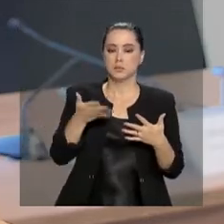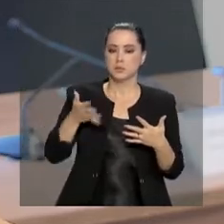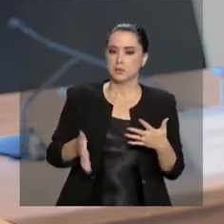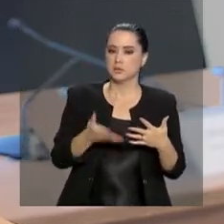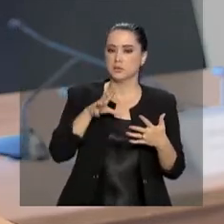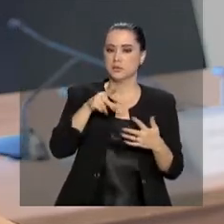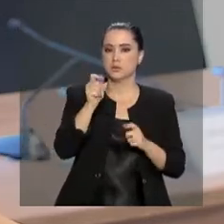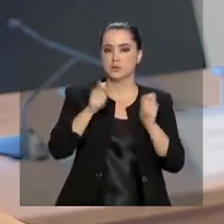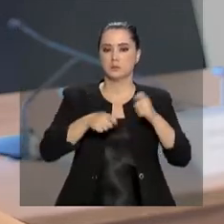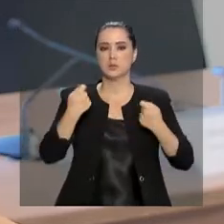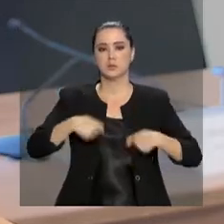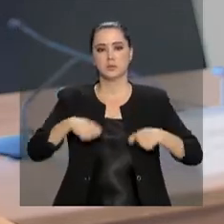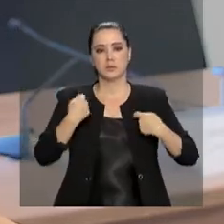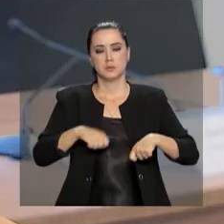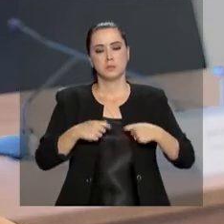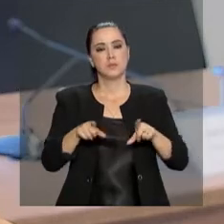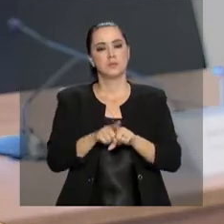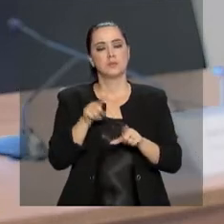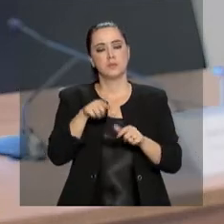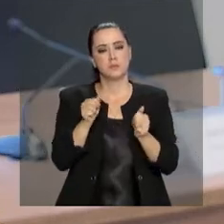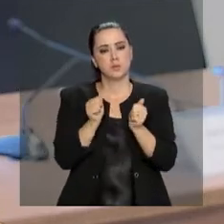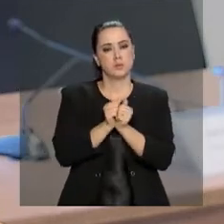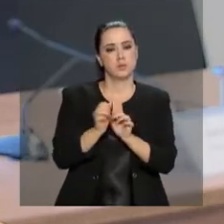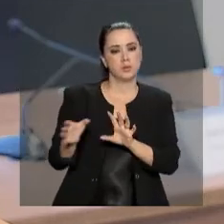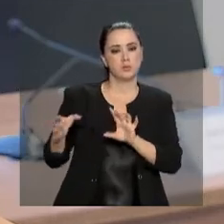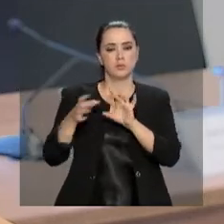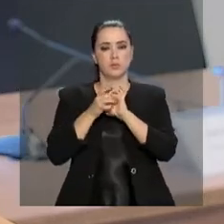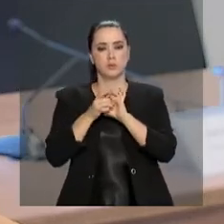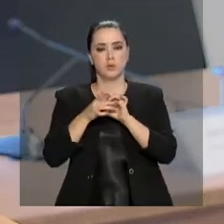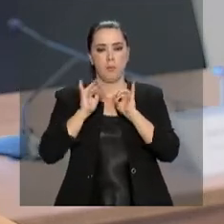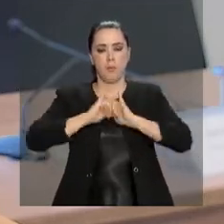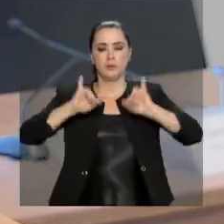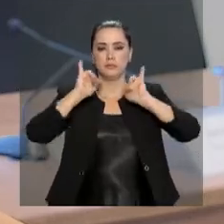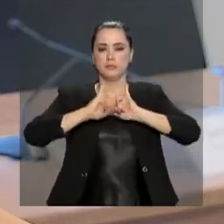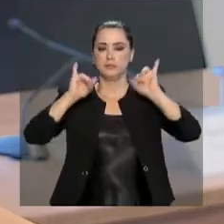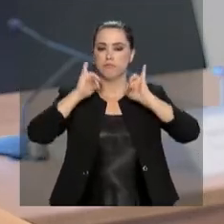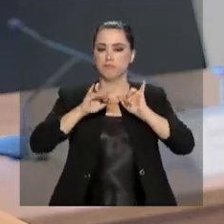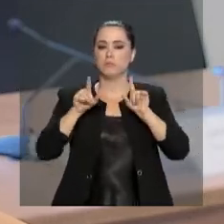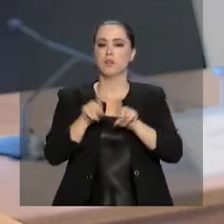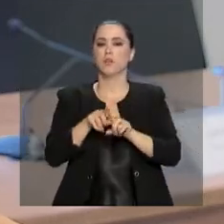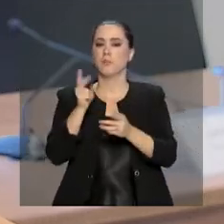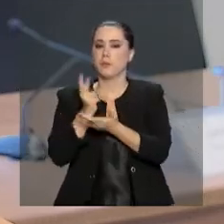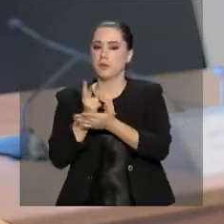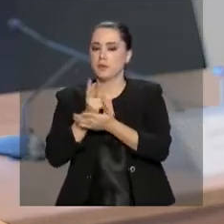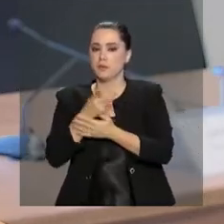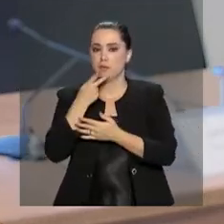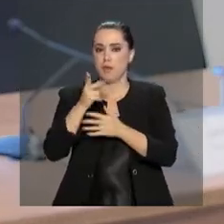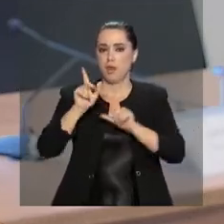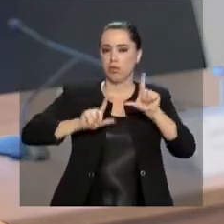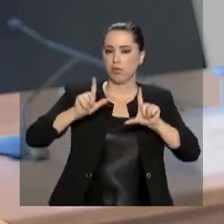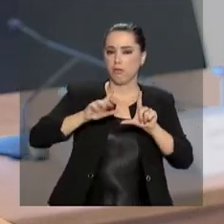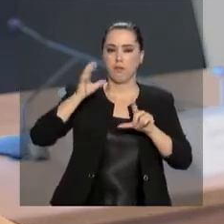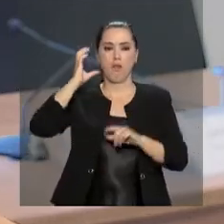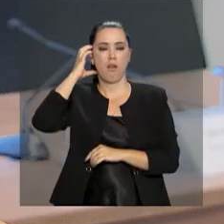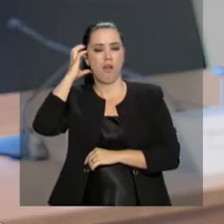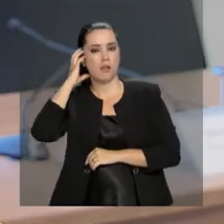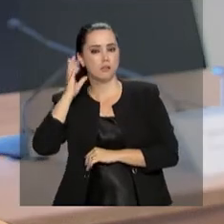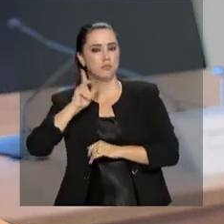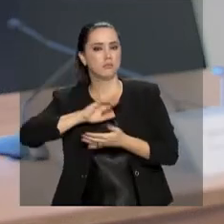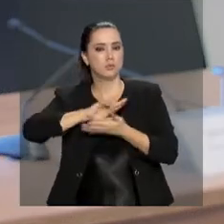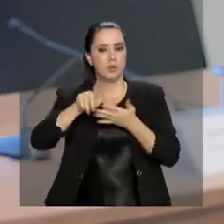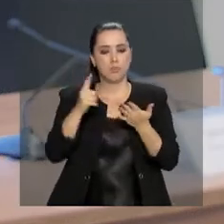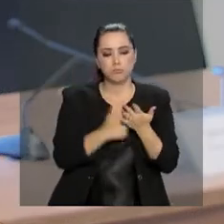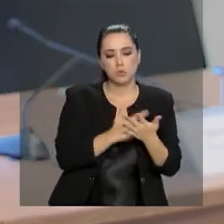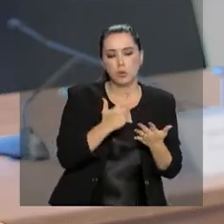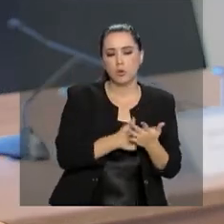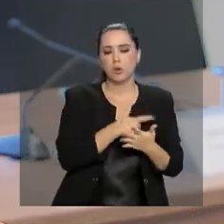aqueles que precisam está estar engajados nessa campanha incluindo aí as mídias sociais a grande mídia